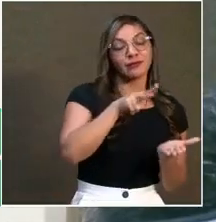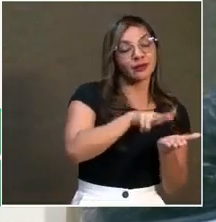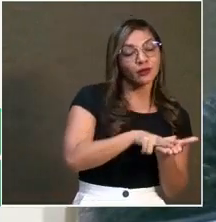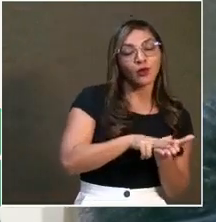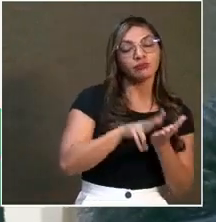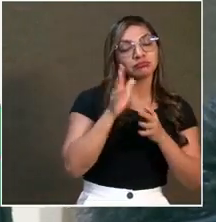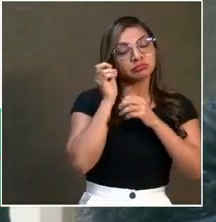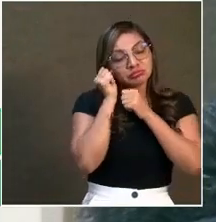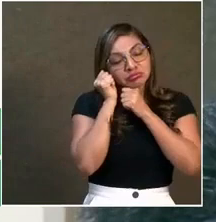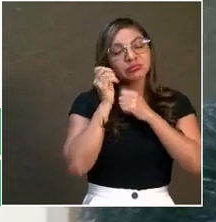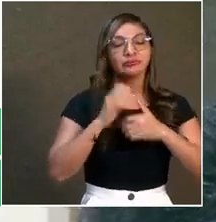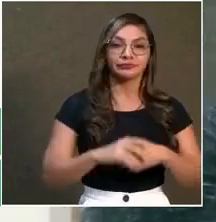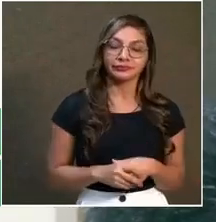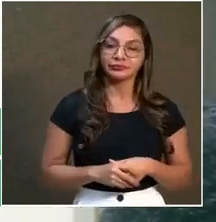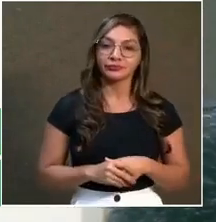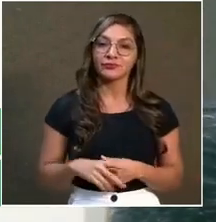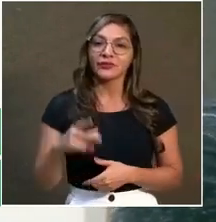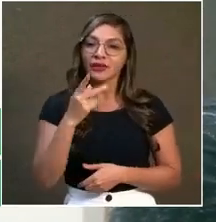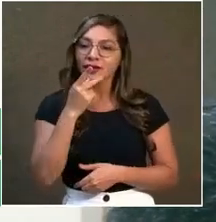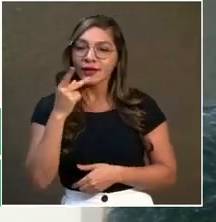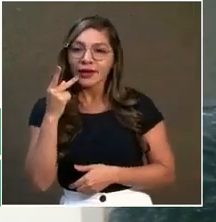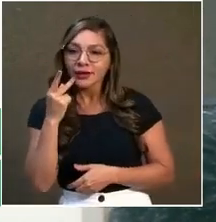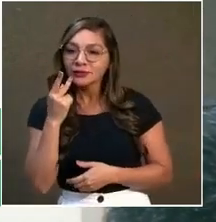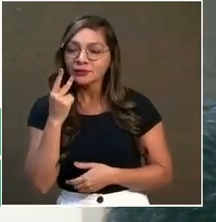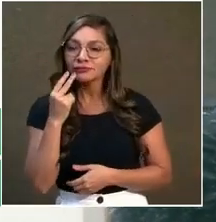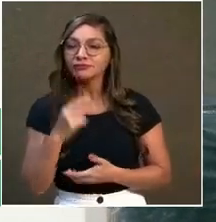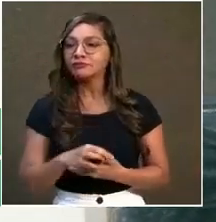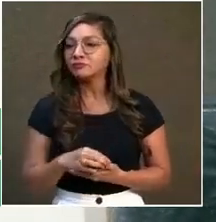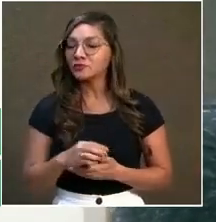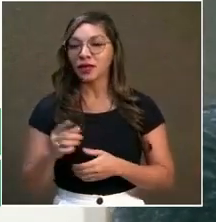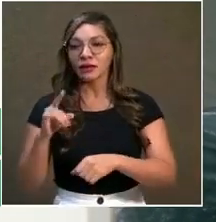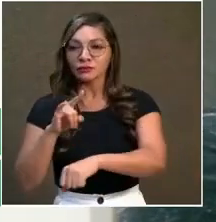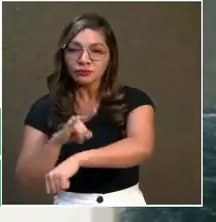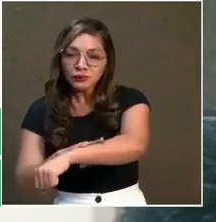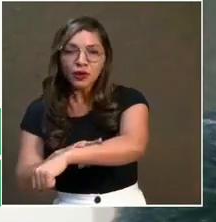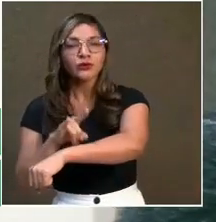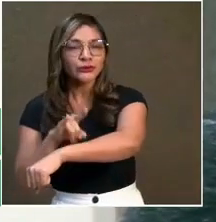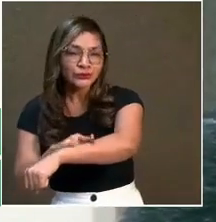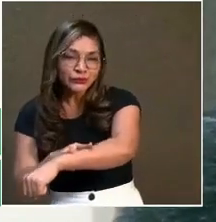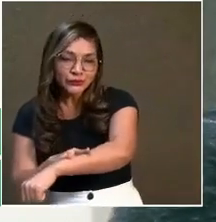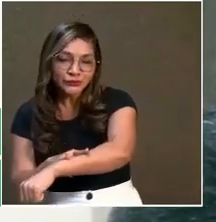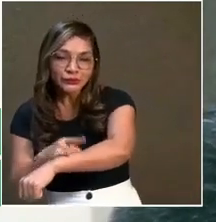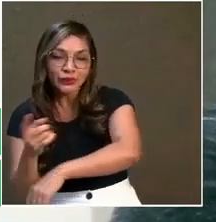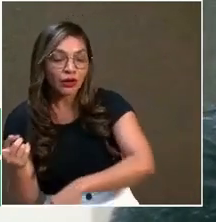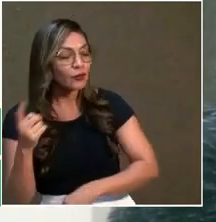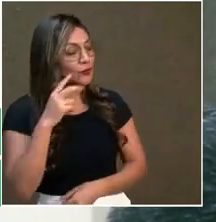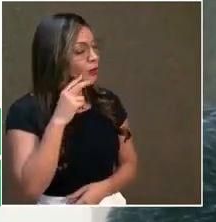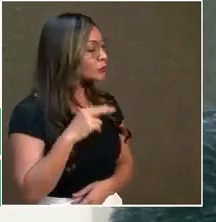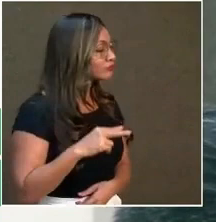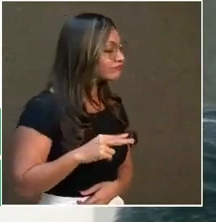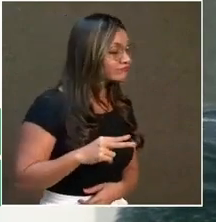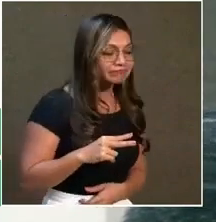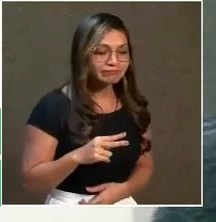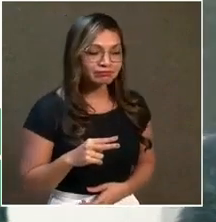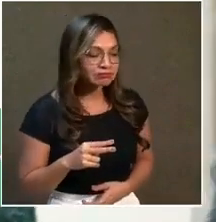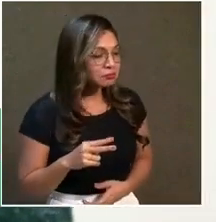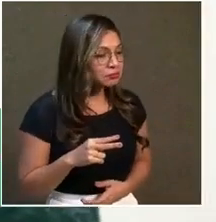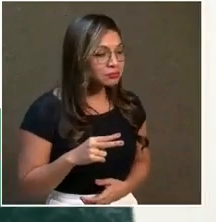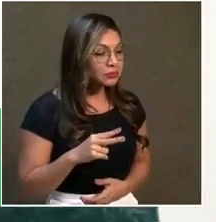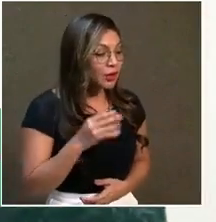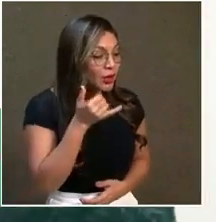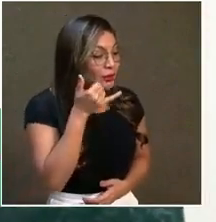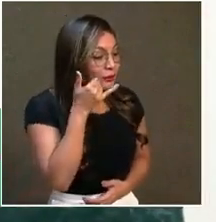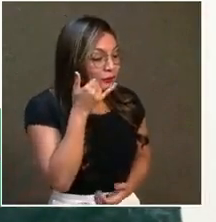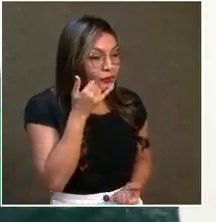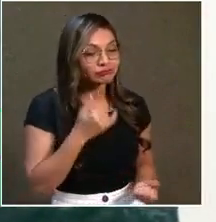dormir. Cássio visualizou, saiu do banheiro, foi mijar, ele deixou claro. Quando retornou, visualizou o